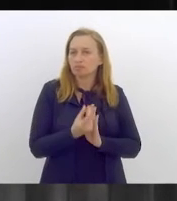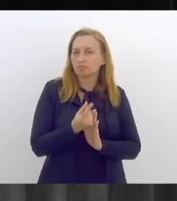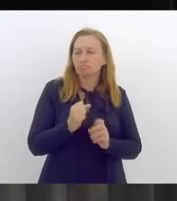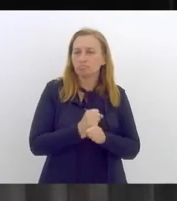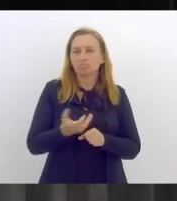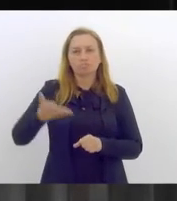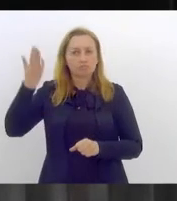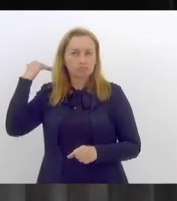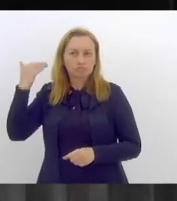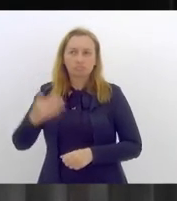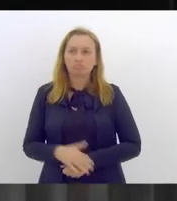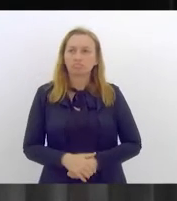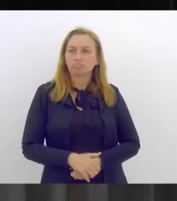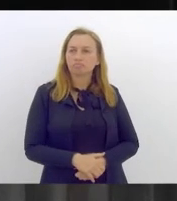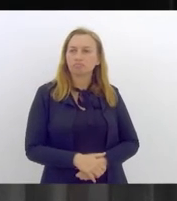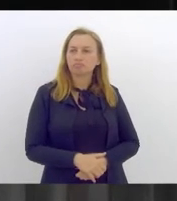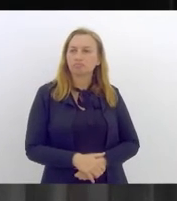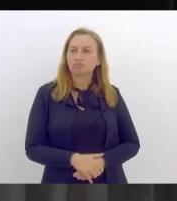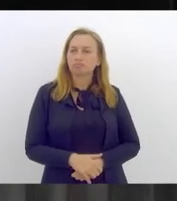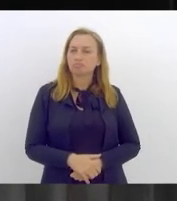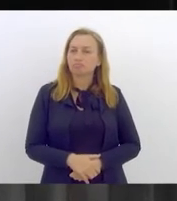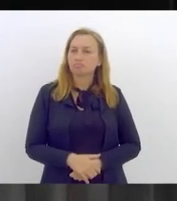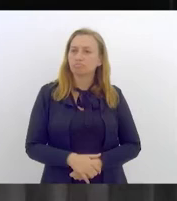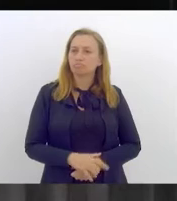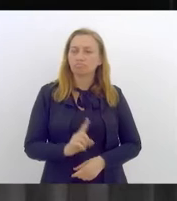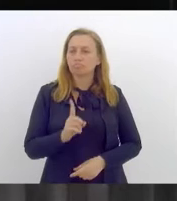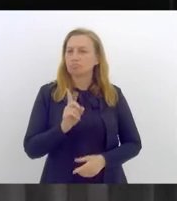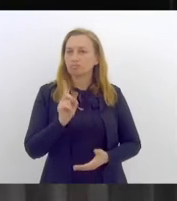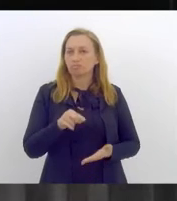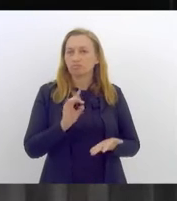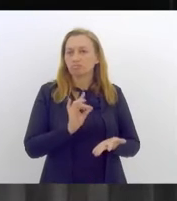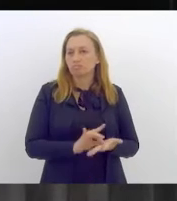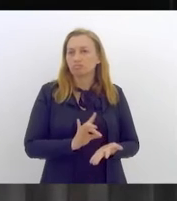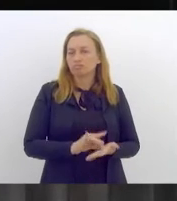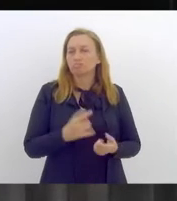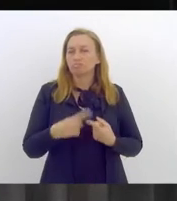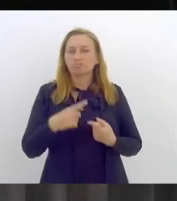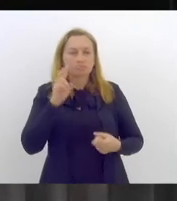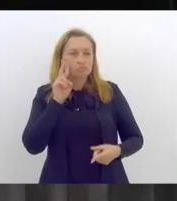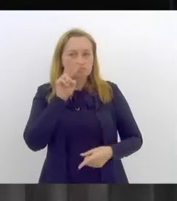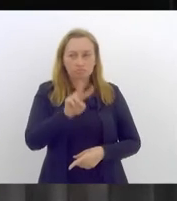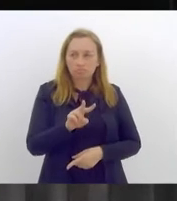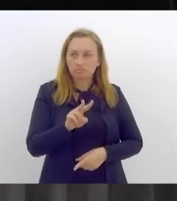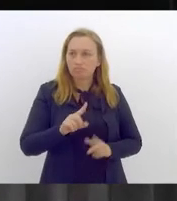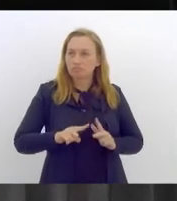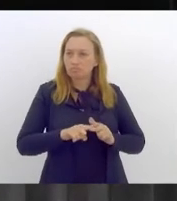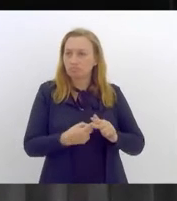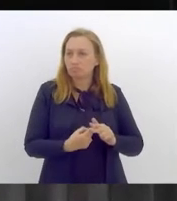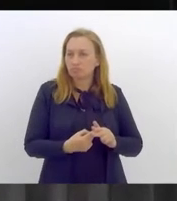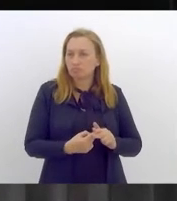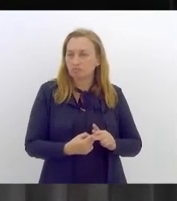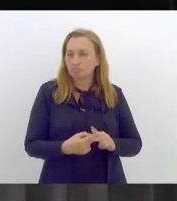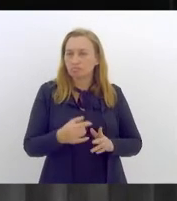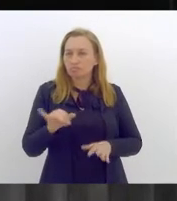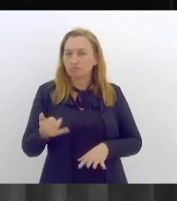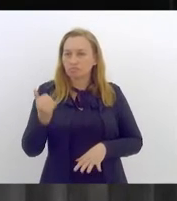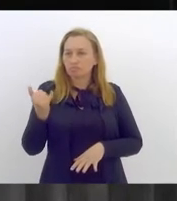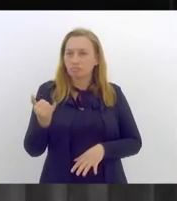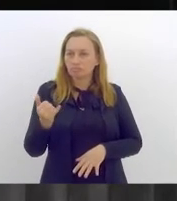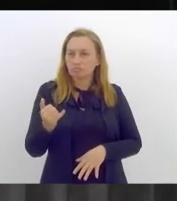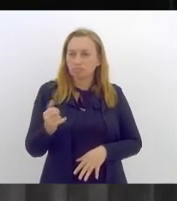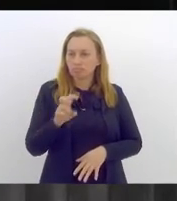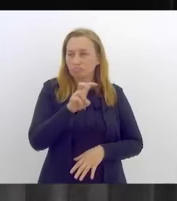ano passado. Isso não condiz com a verdade, porque quando a gente olha a correção pela inflação prevista